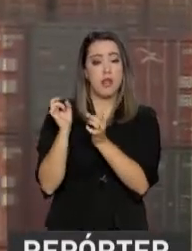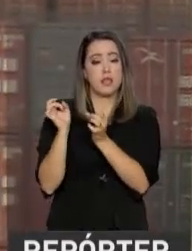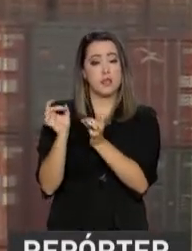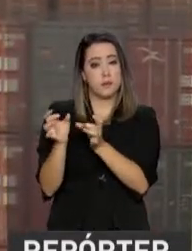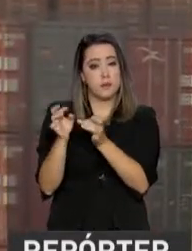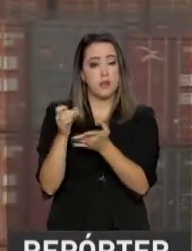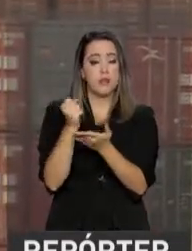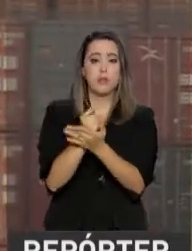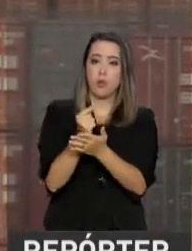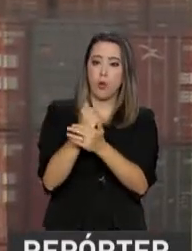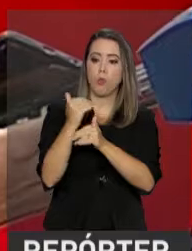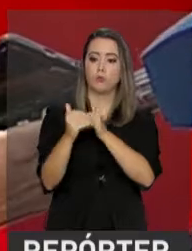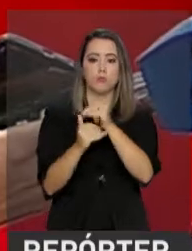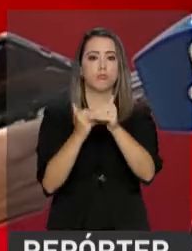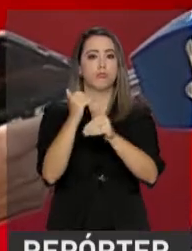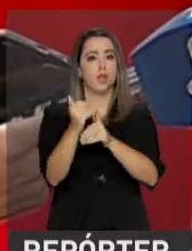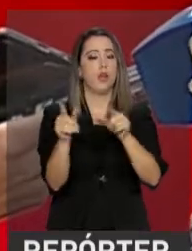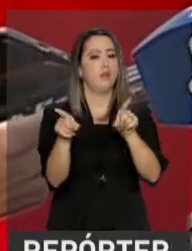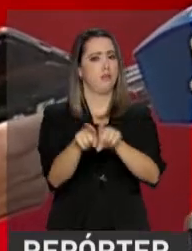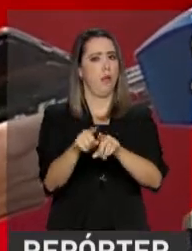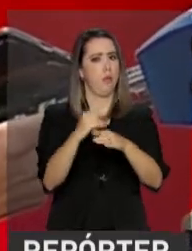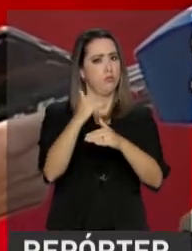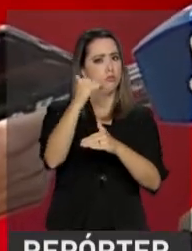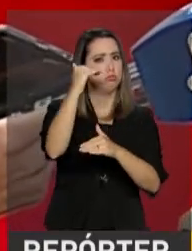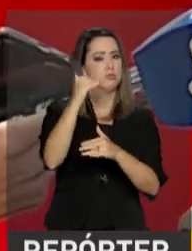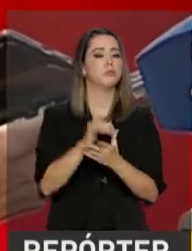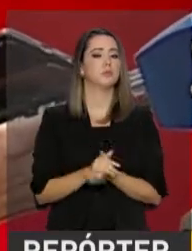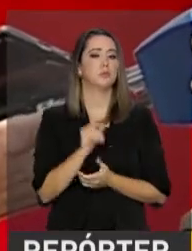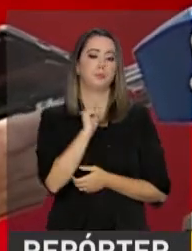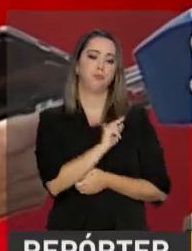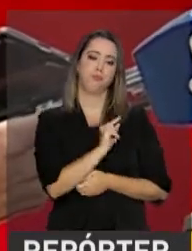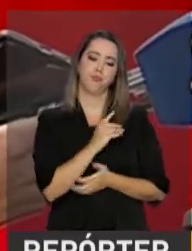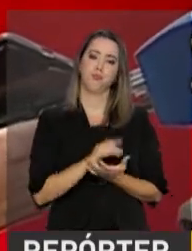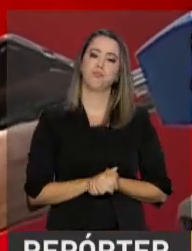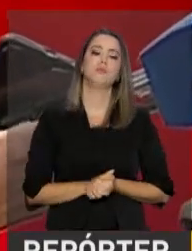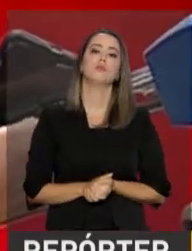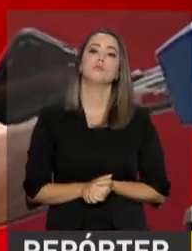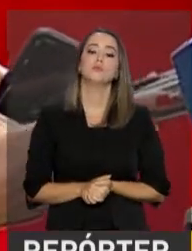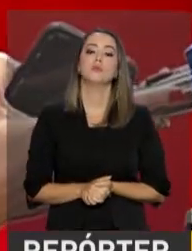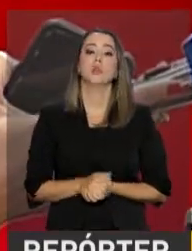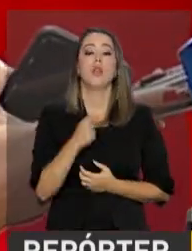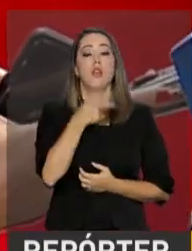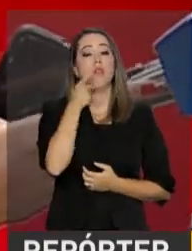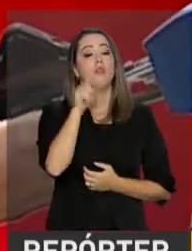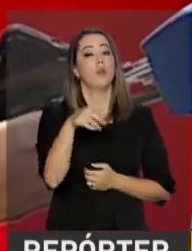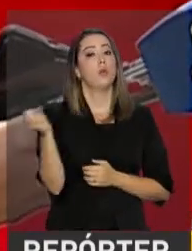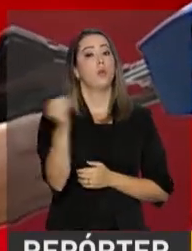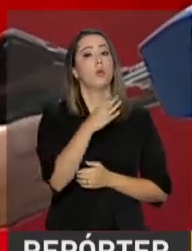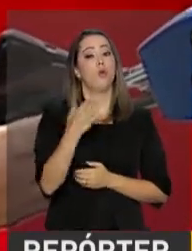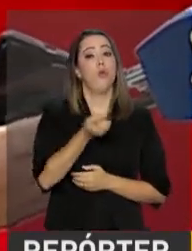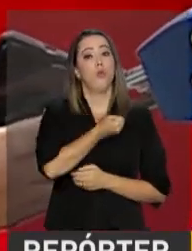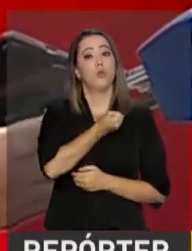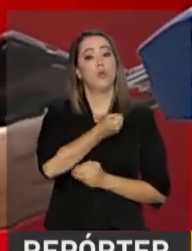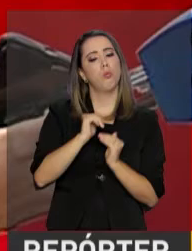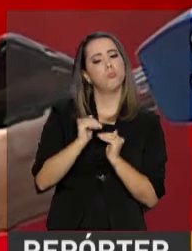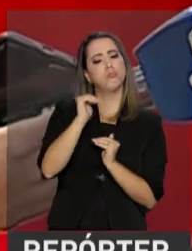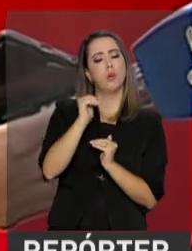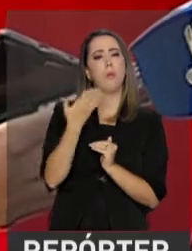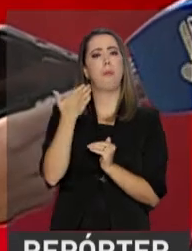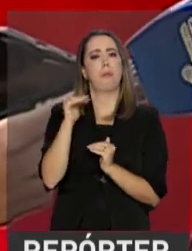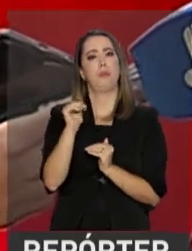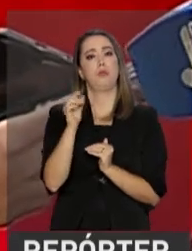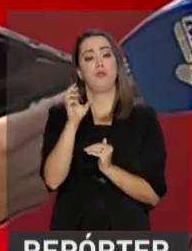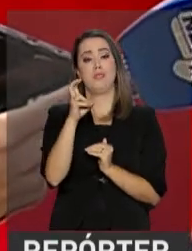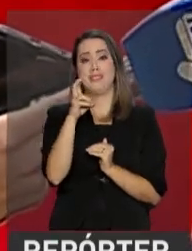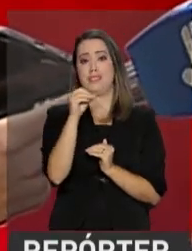continuem crescendo com 11 novo superávit é muito robusto na casa dos 50